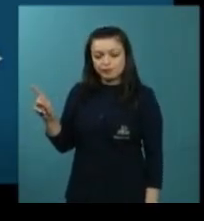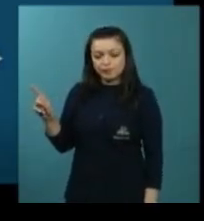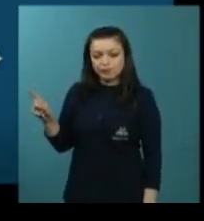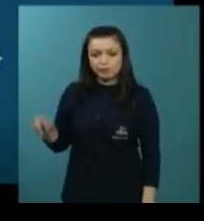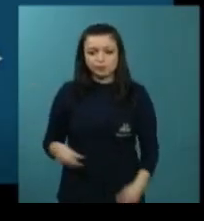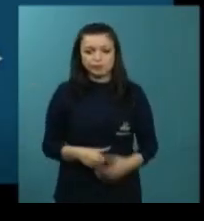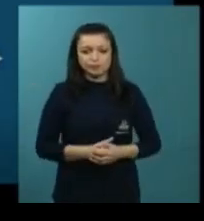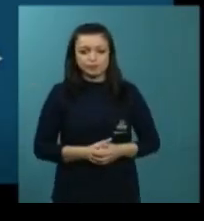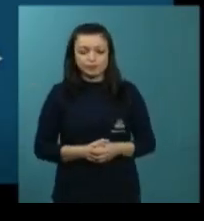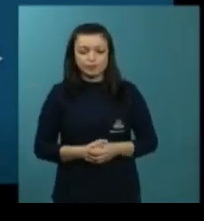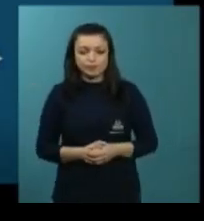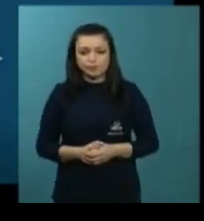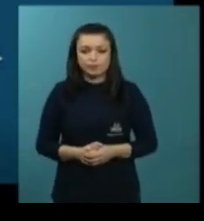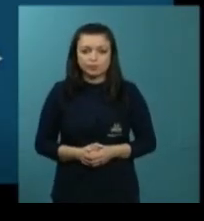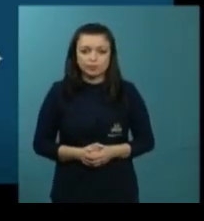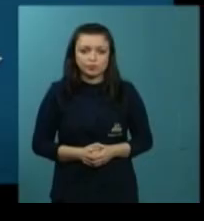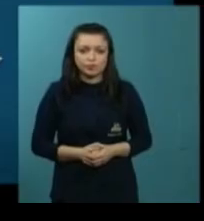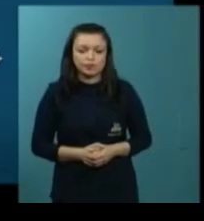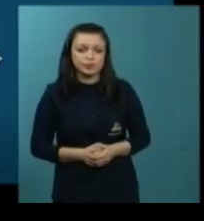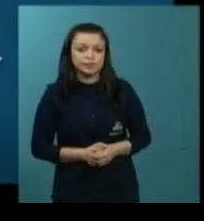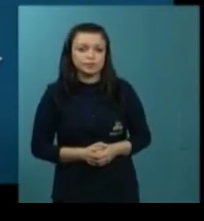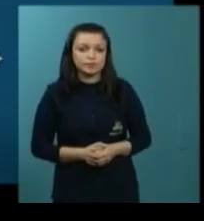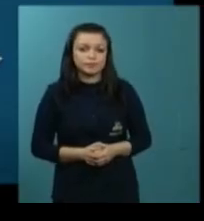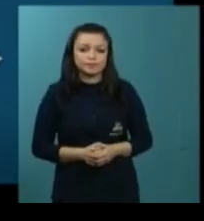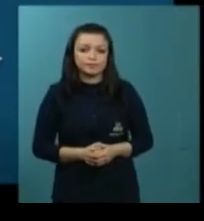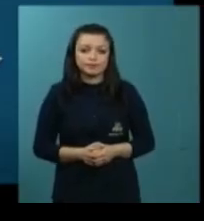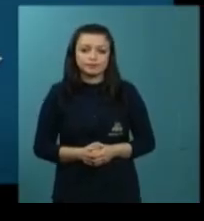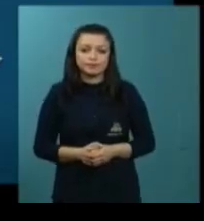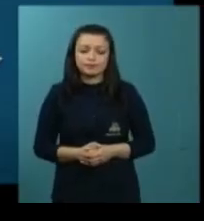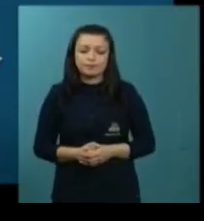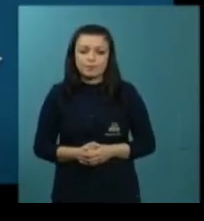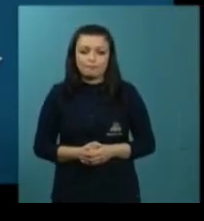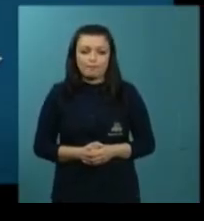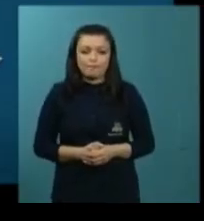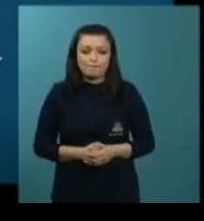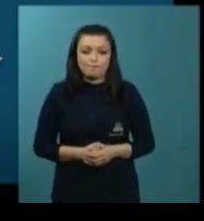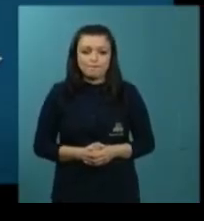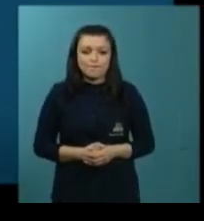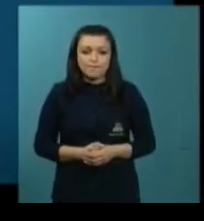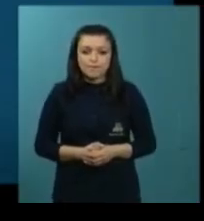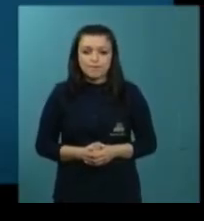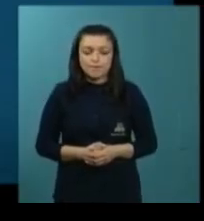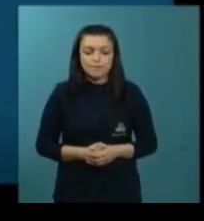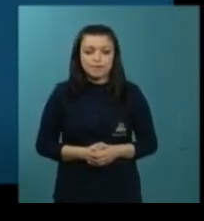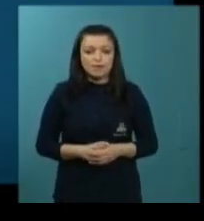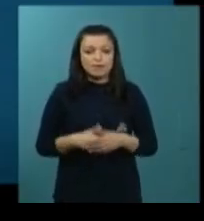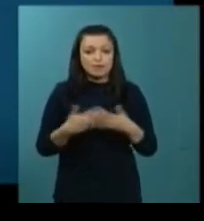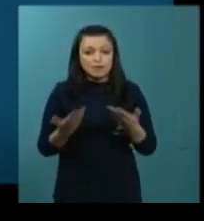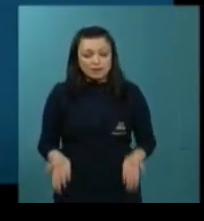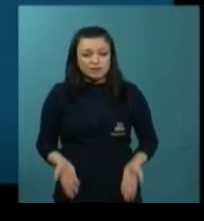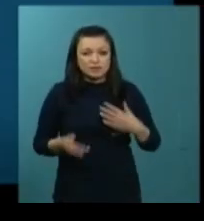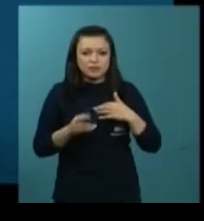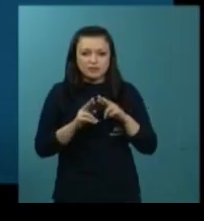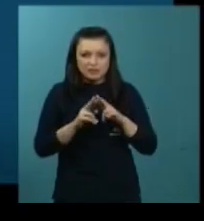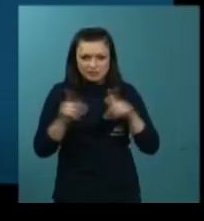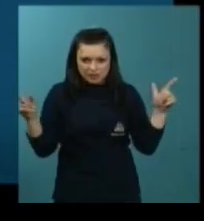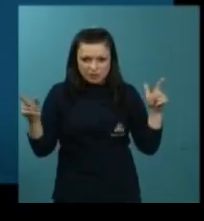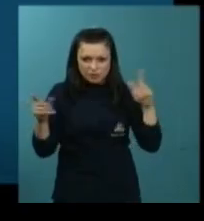ao segundo conjunto, que é o conjunto B. Se ficou estranho